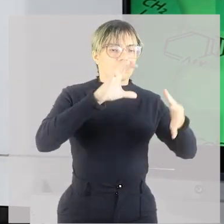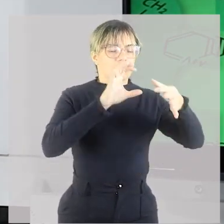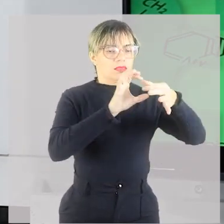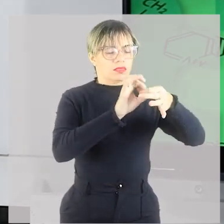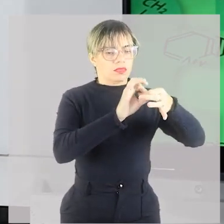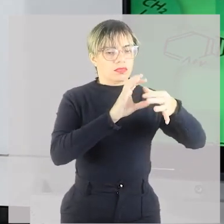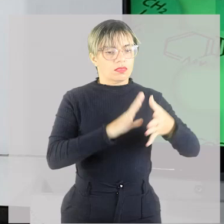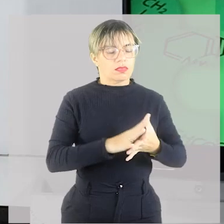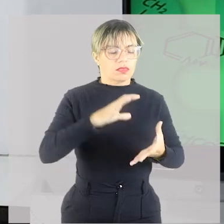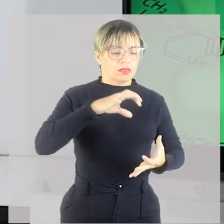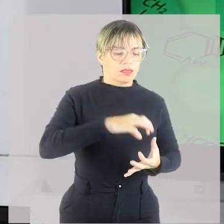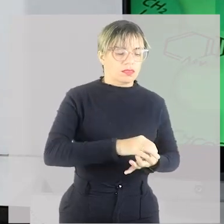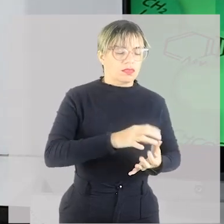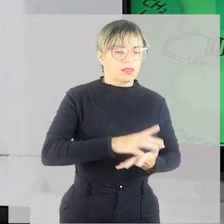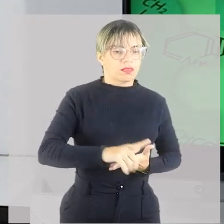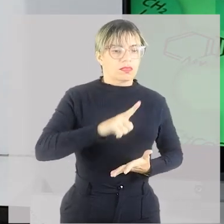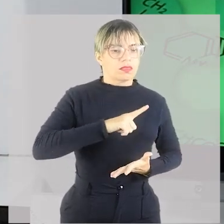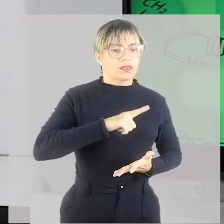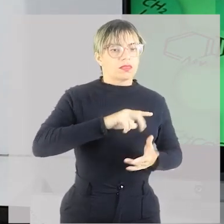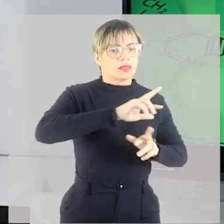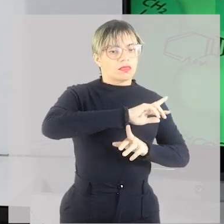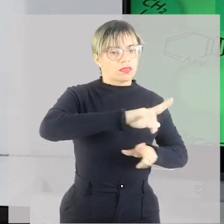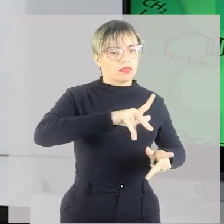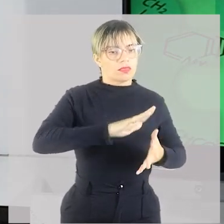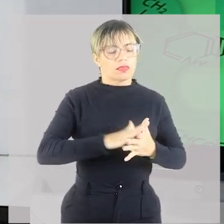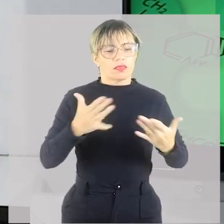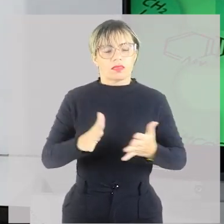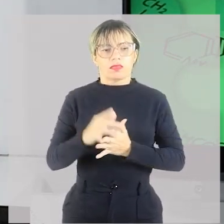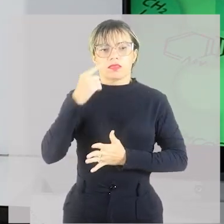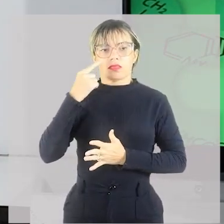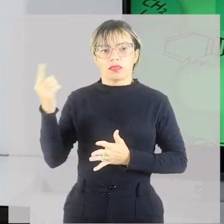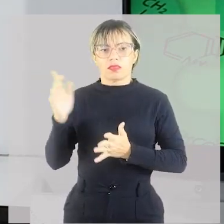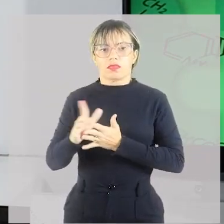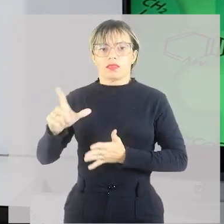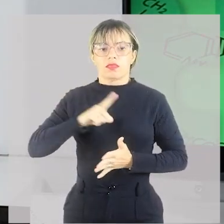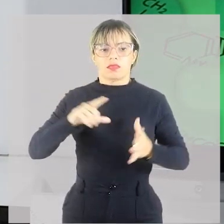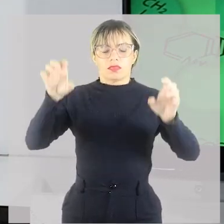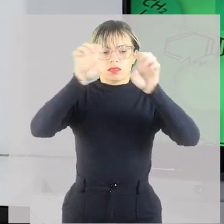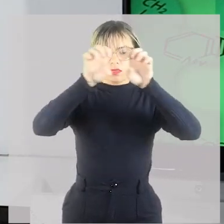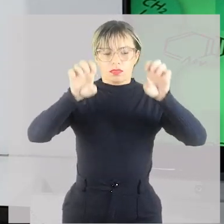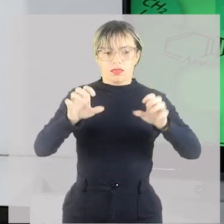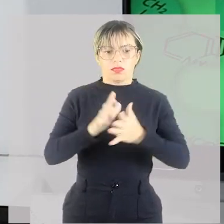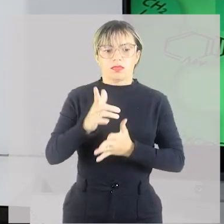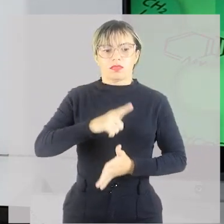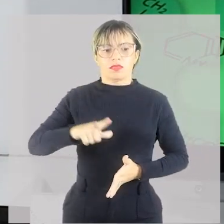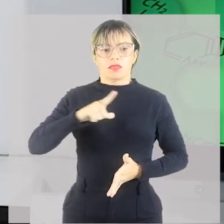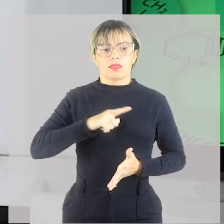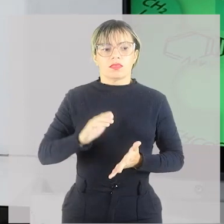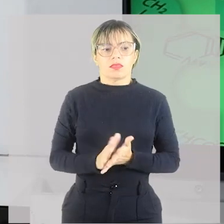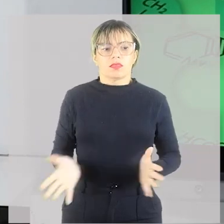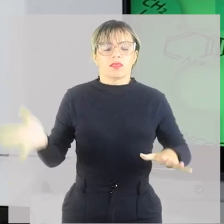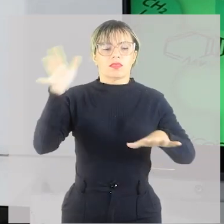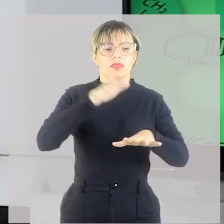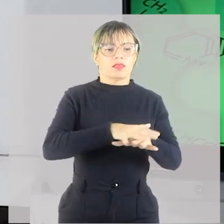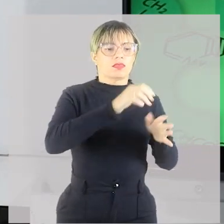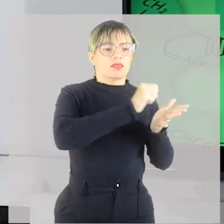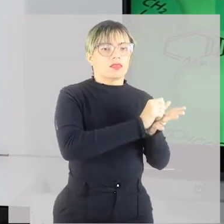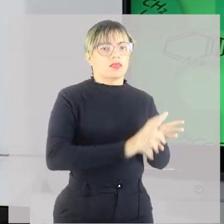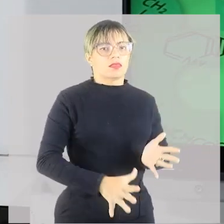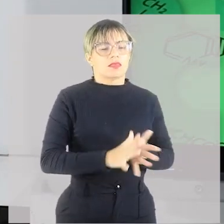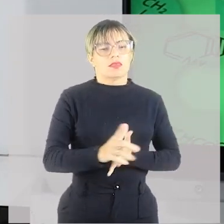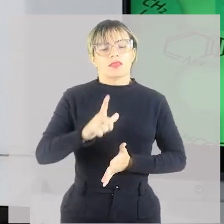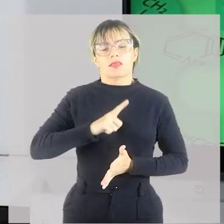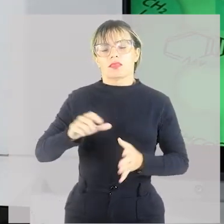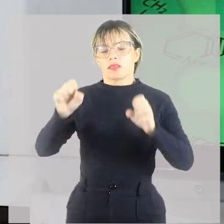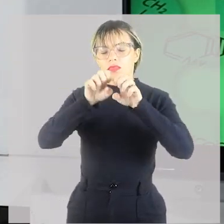desse. Então, se por acaso você tem esse formato bem aqui, você tem isomeria geométrica nessa estrutura, tá bom?